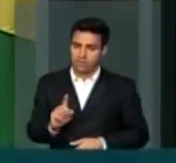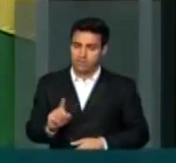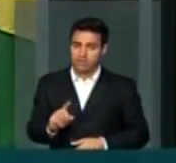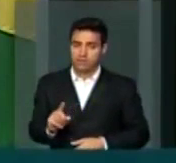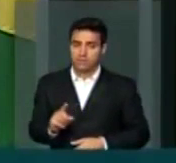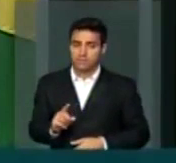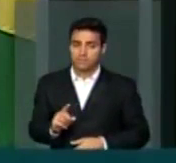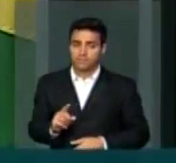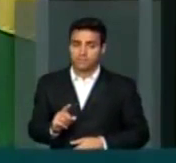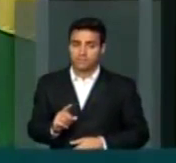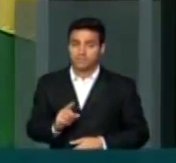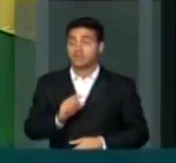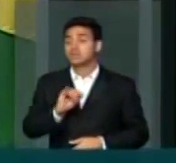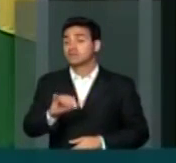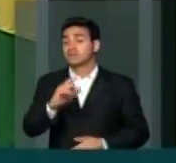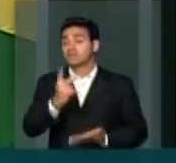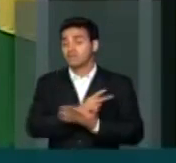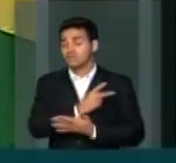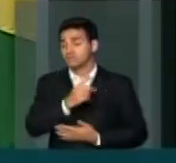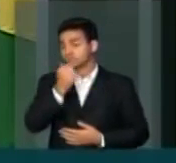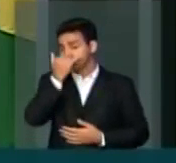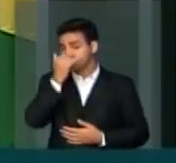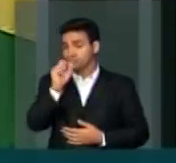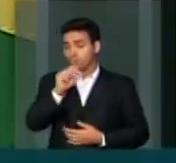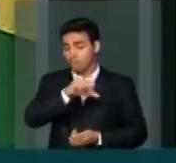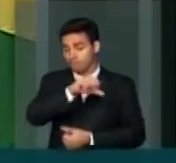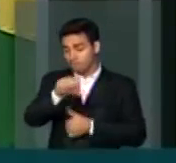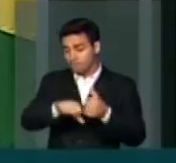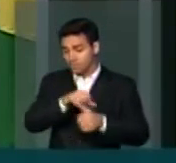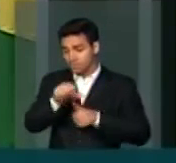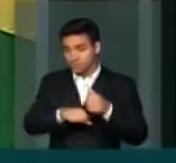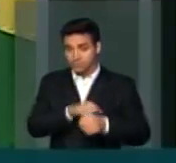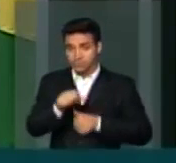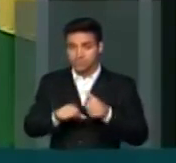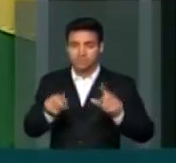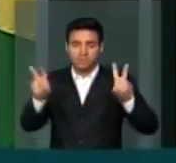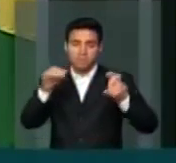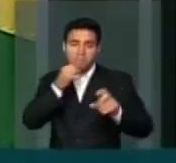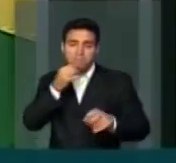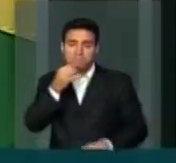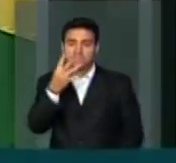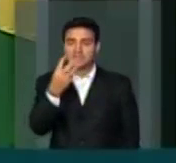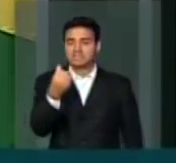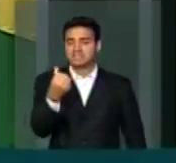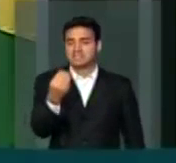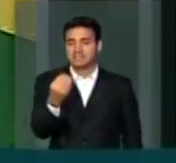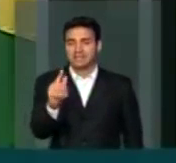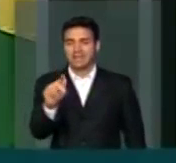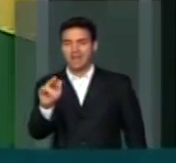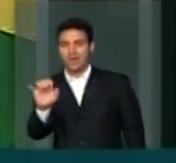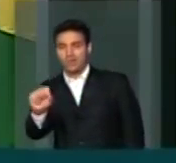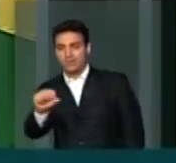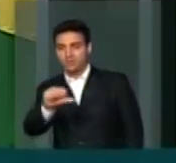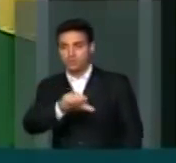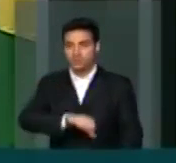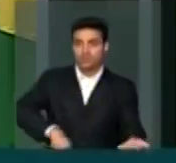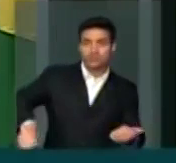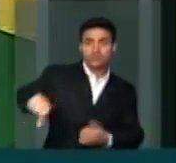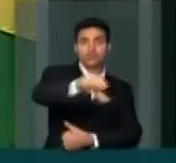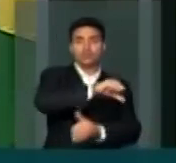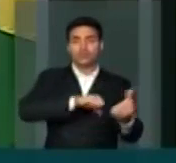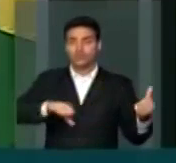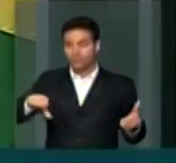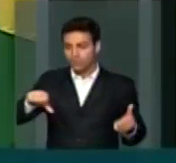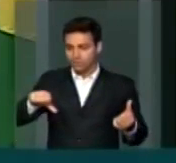poderíamos acabar na decantada e equívoca mudança de 360 graus, ou seja, estacionados no exato ponto